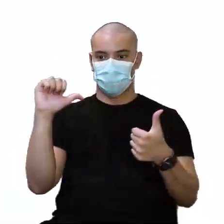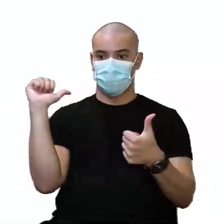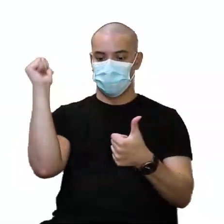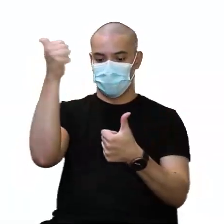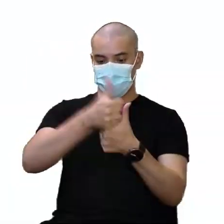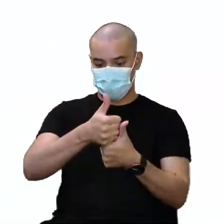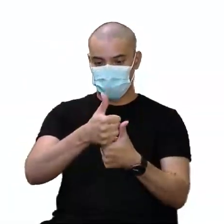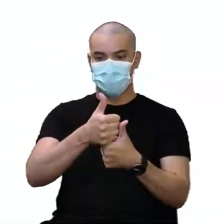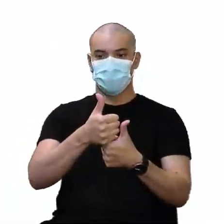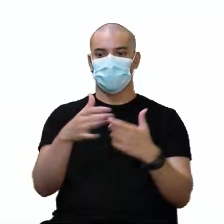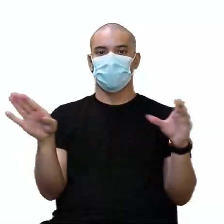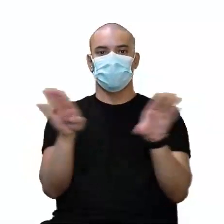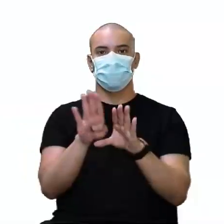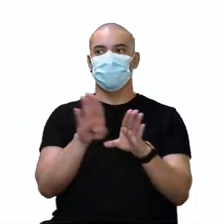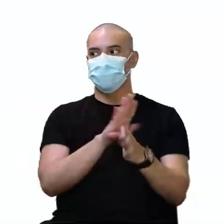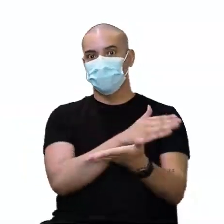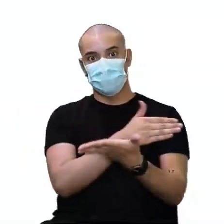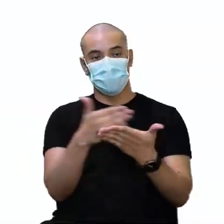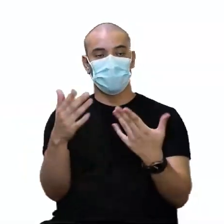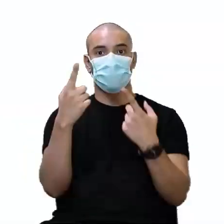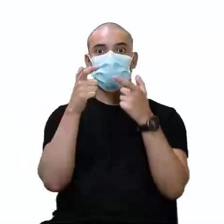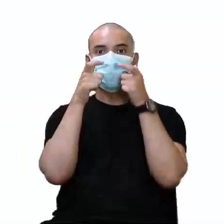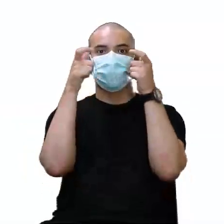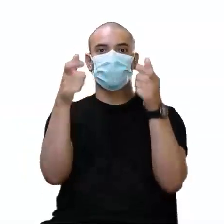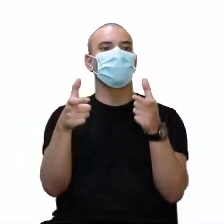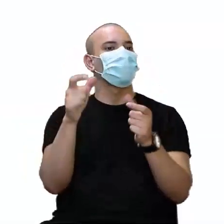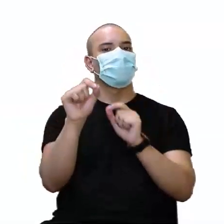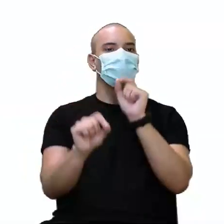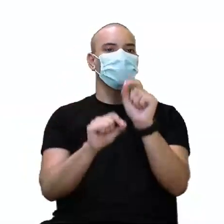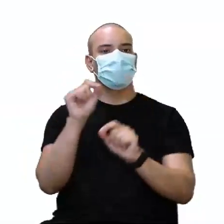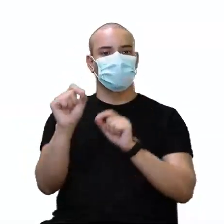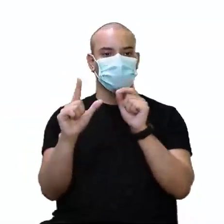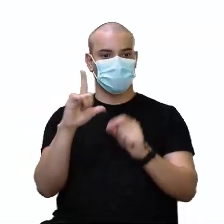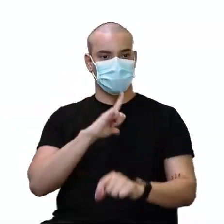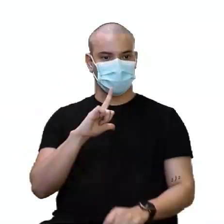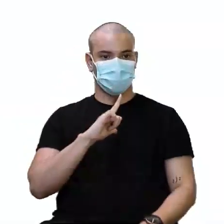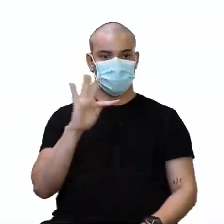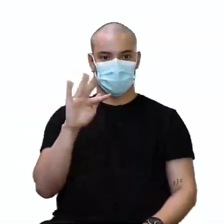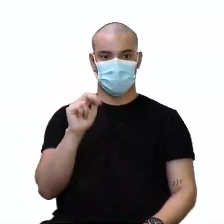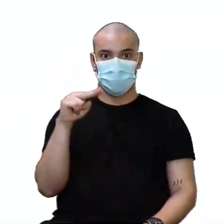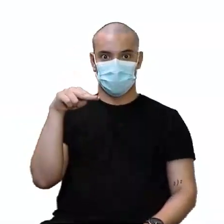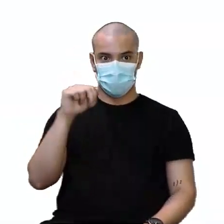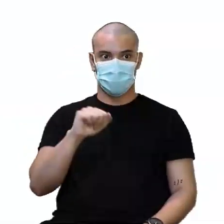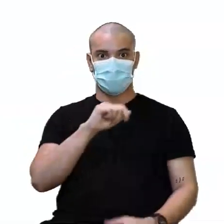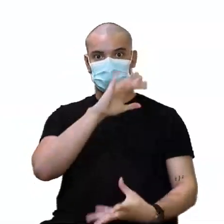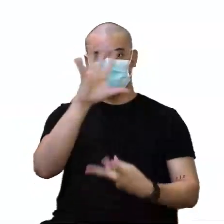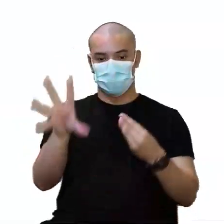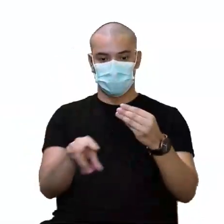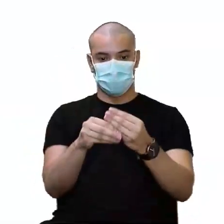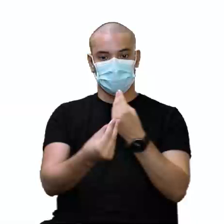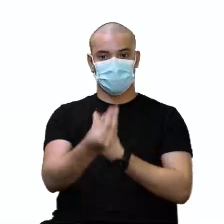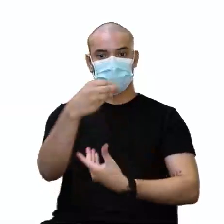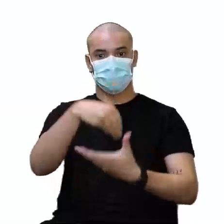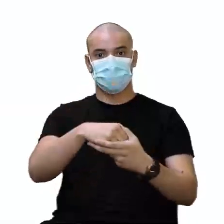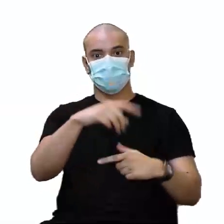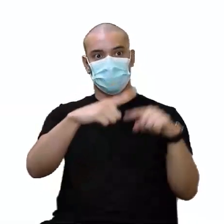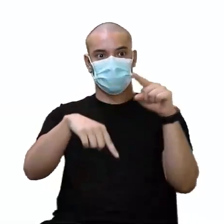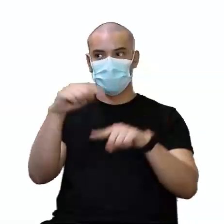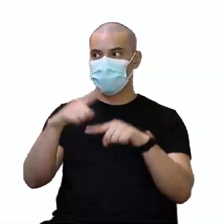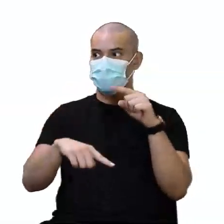modificações. E o interessante é que essa fauna, ela incluía organismos